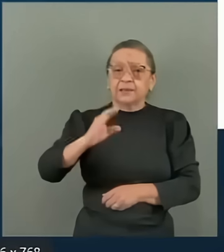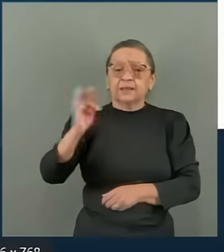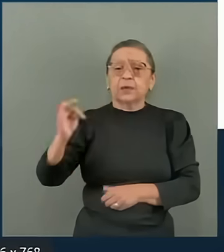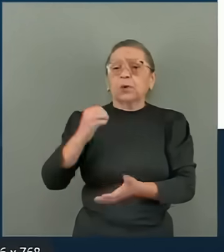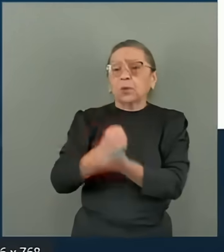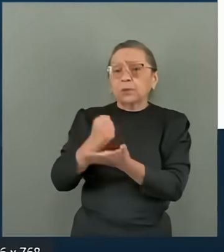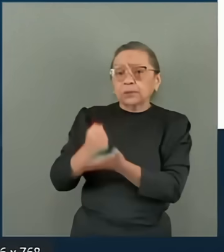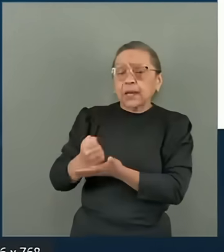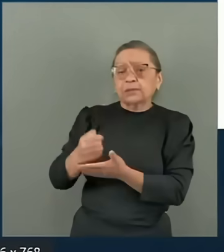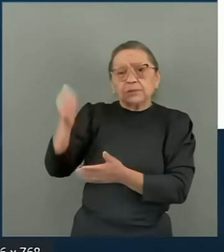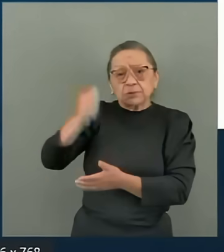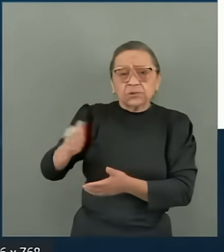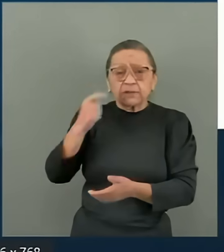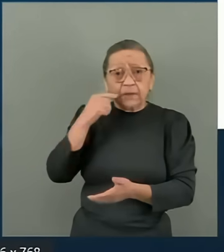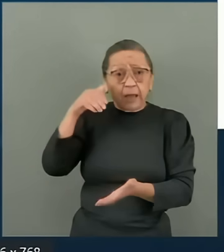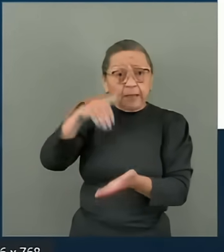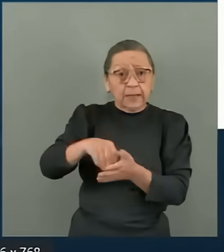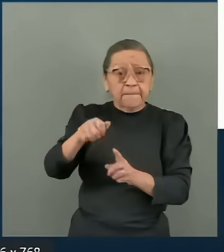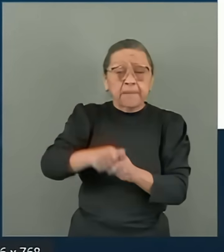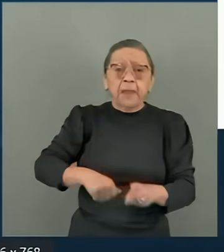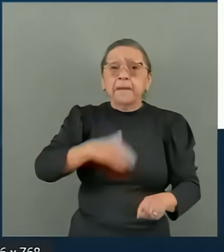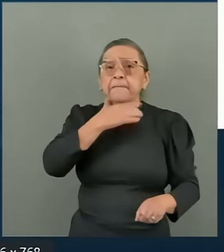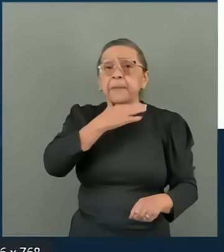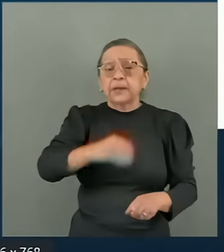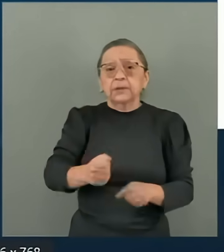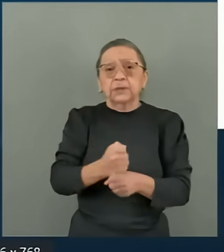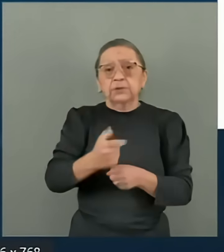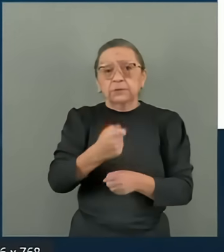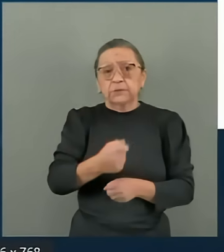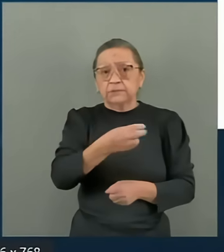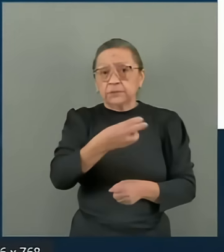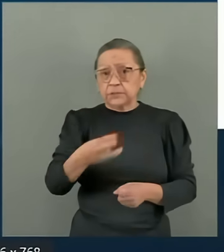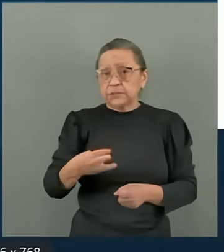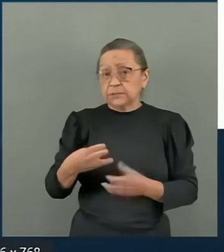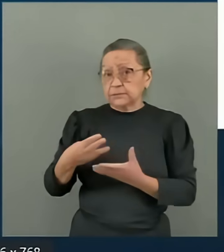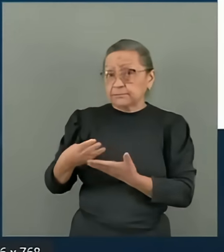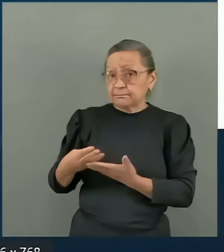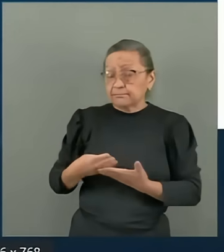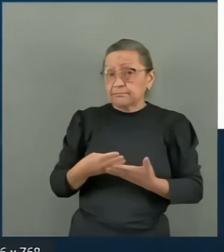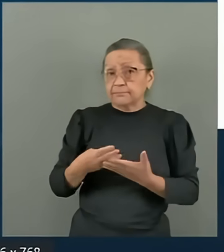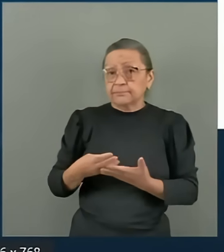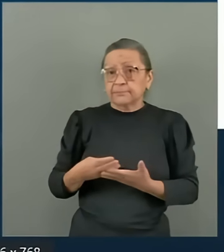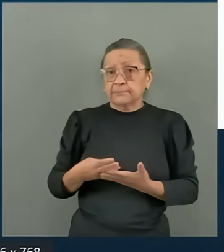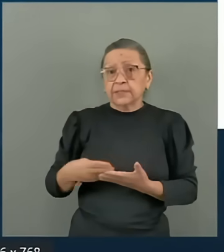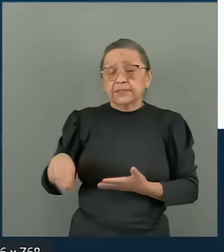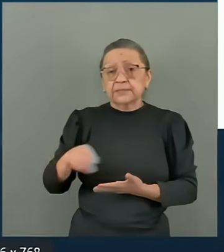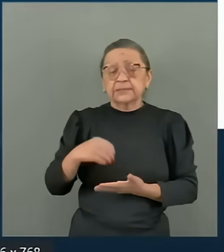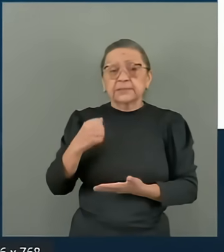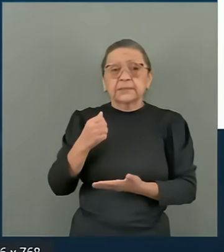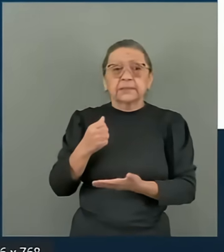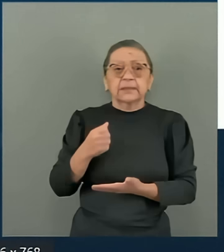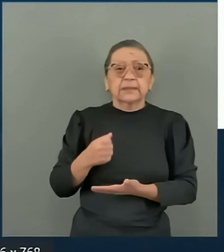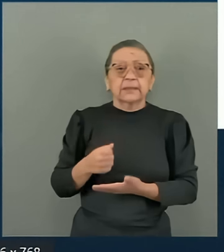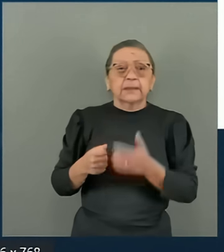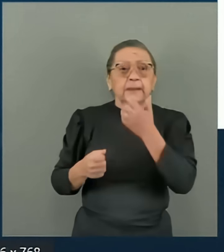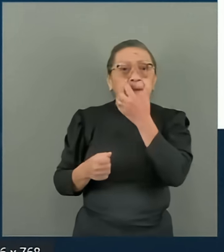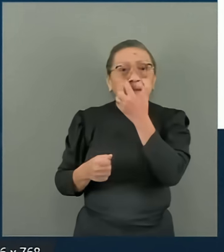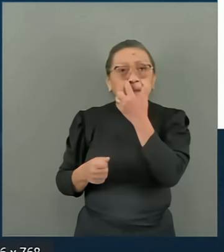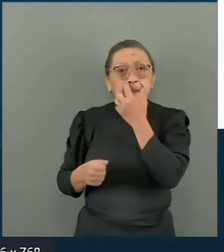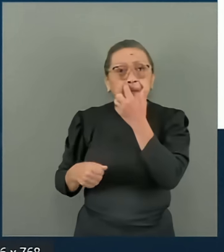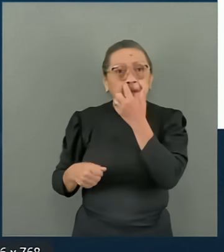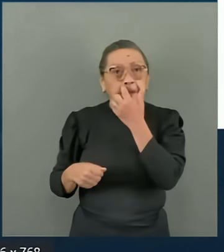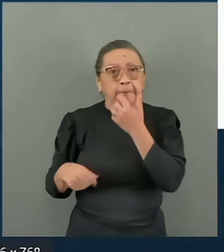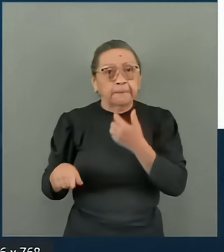até março de 2023, as ACTs determinavam, essa é uma cópia das ACTs que eram